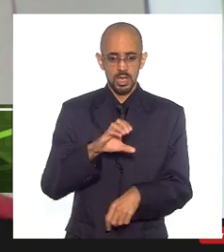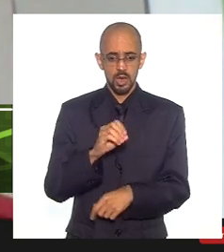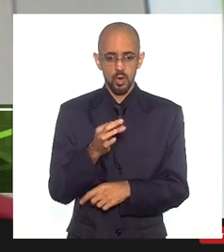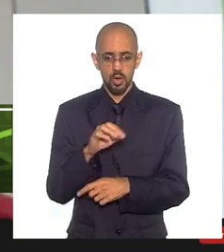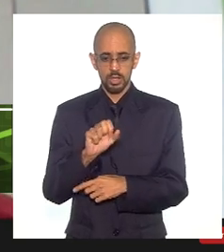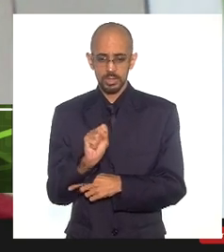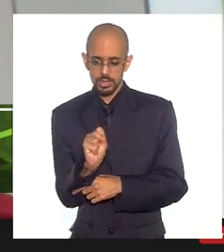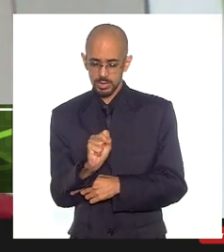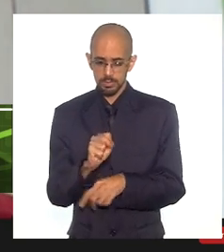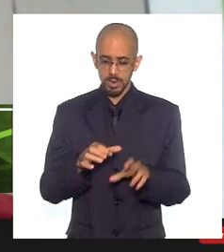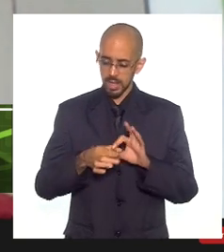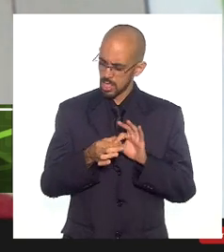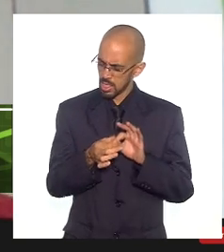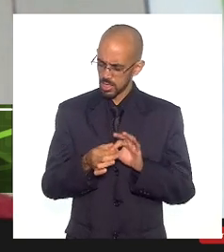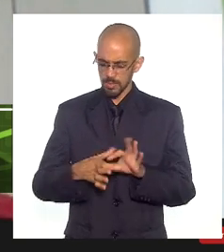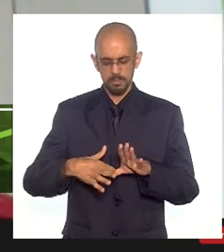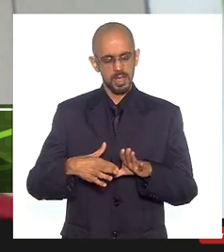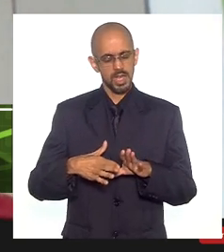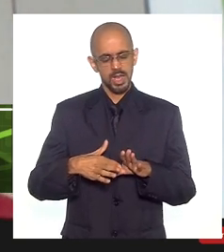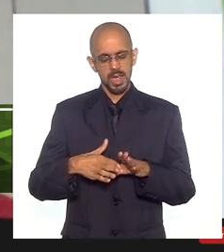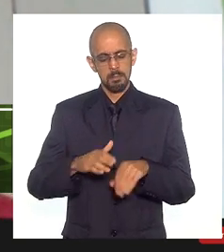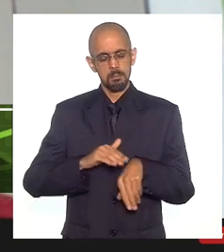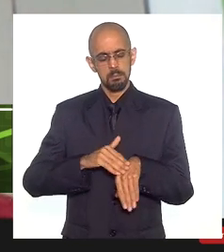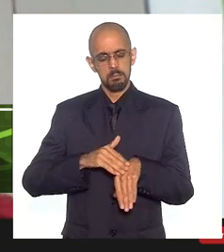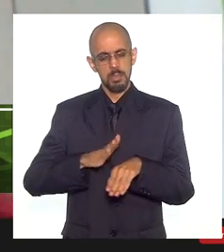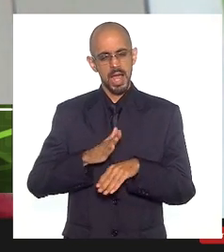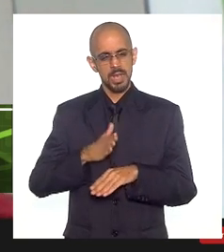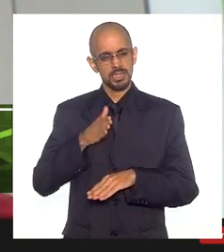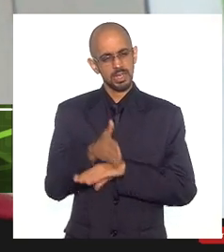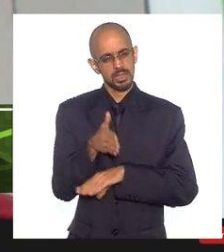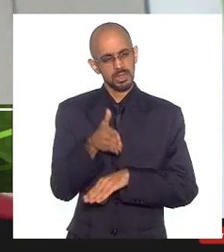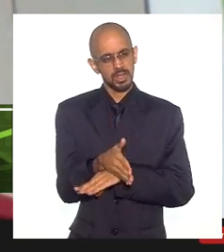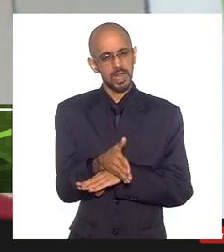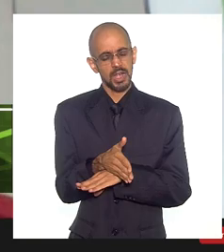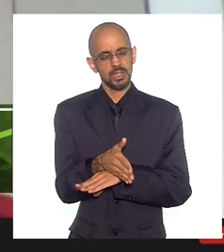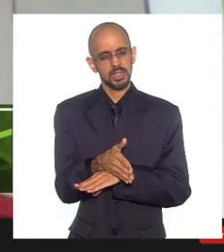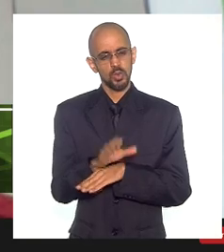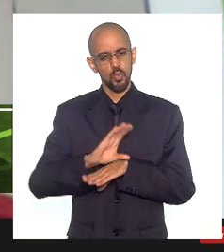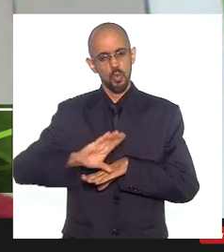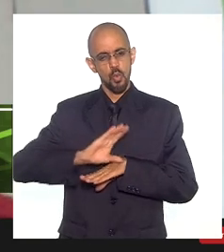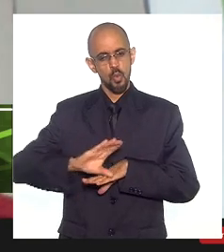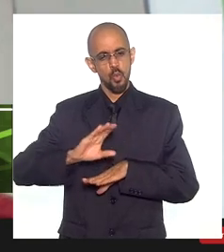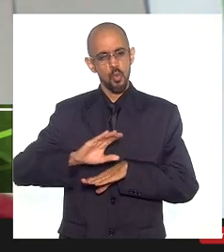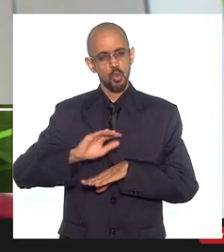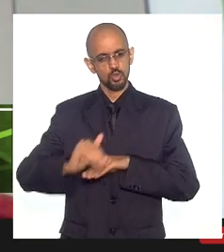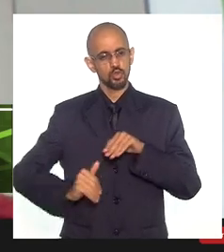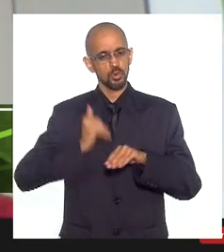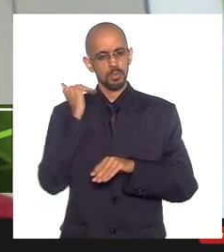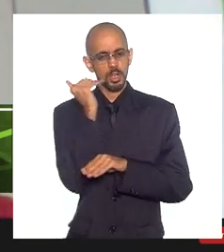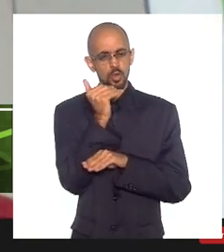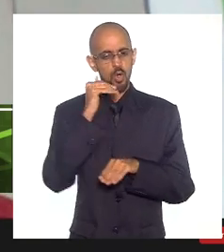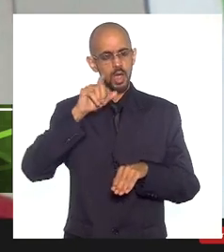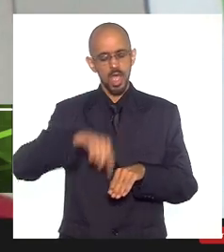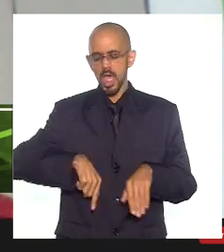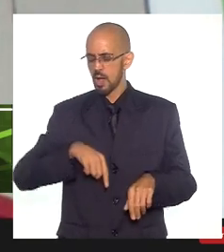mais o acesso ao ensino superior, uma universidade absolutamente central para Estado do Rio de Janeiro.